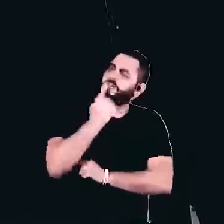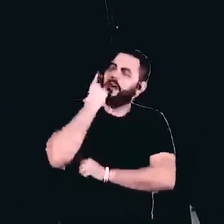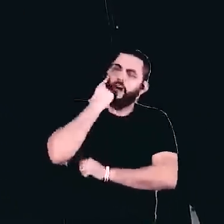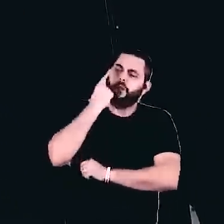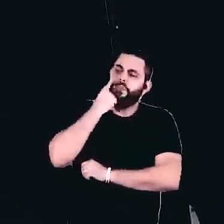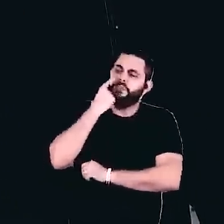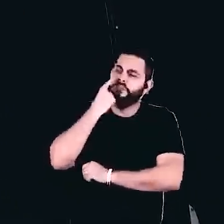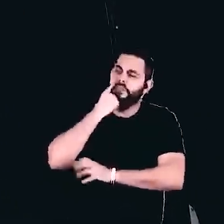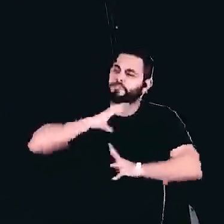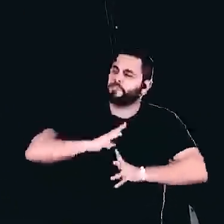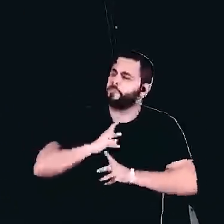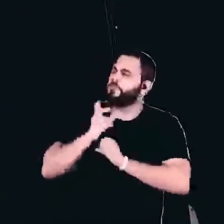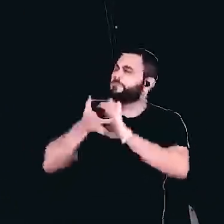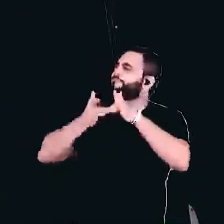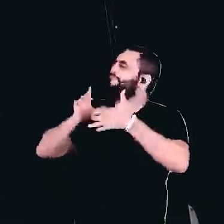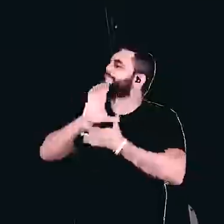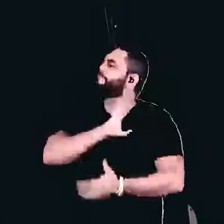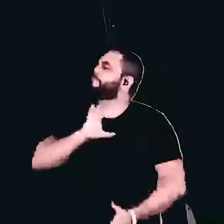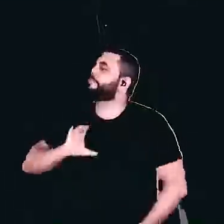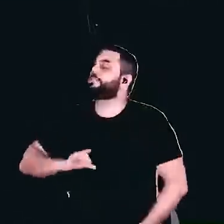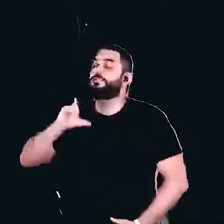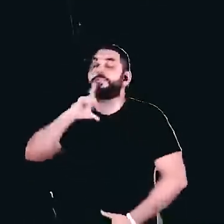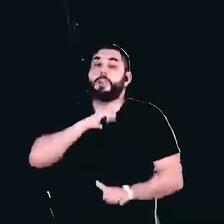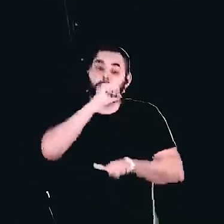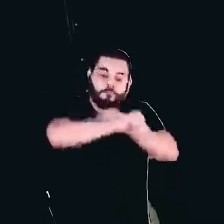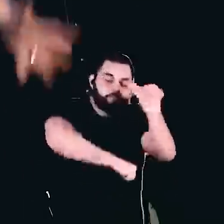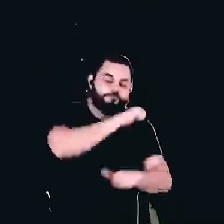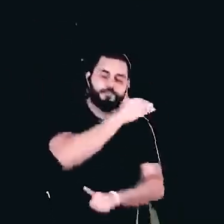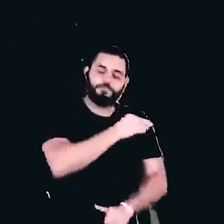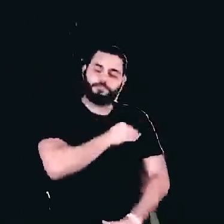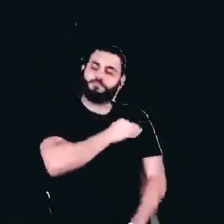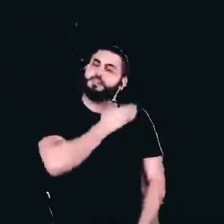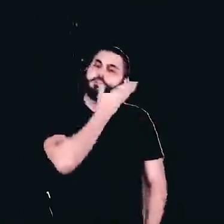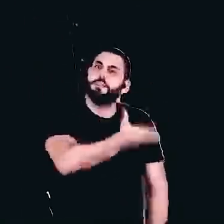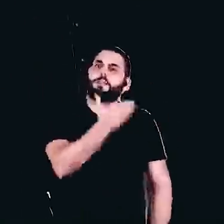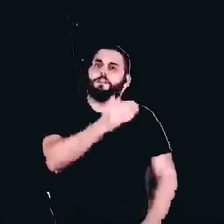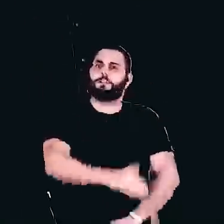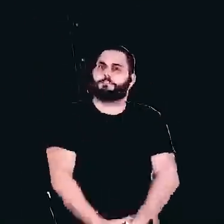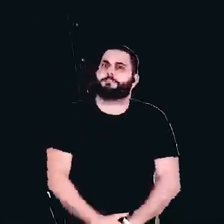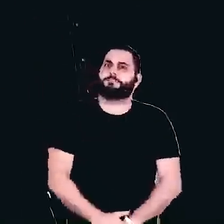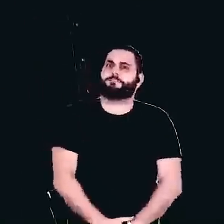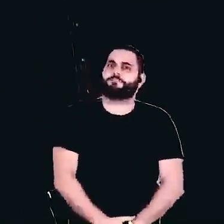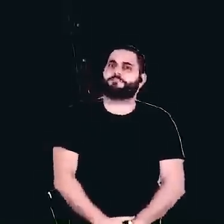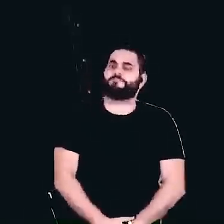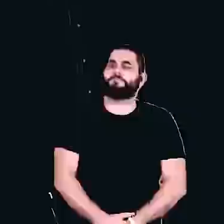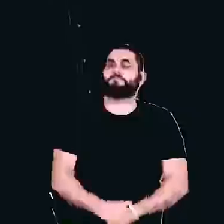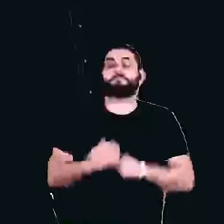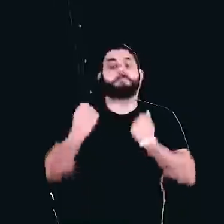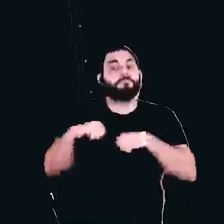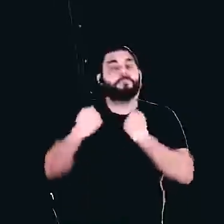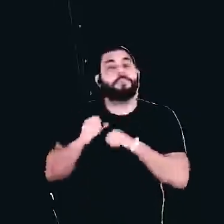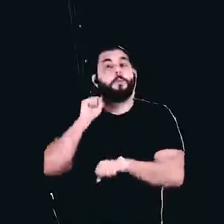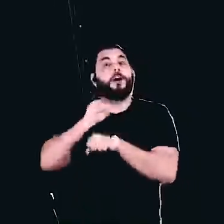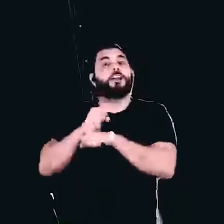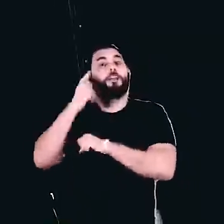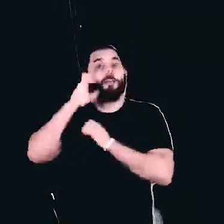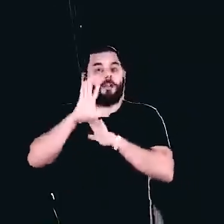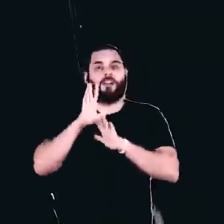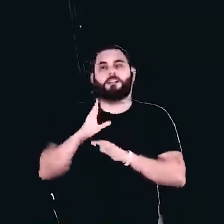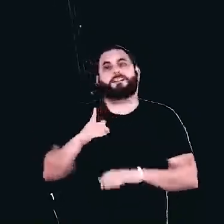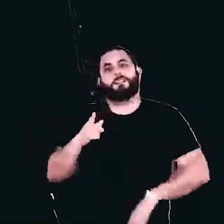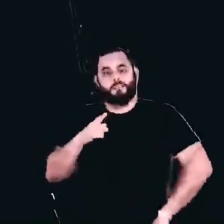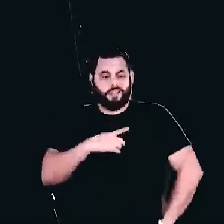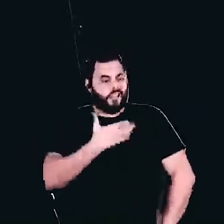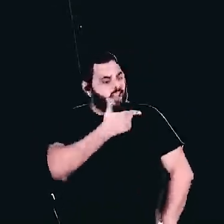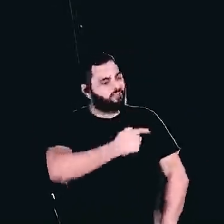ver o poder que Cristo Jesus tem para transformar o pecado do outro. A gente tem que parar de dizer assim, tem jeito para